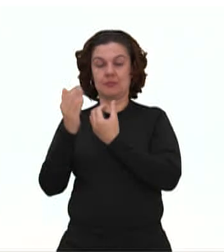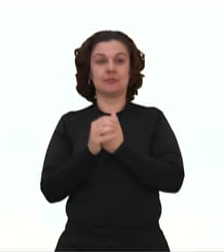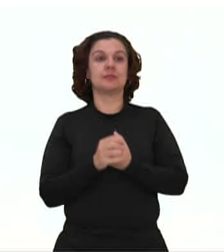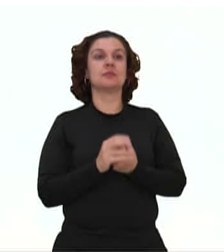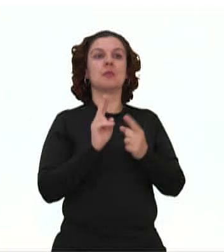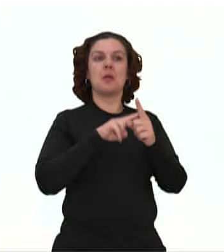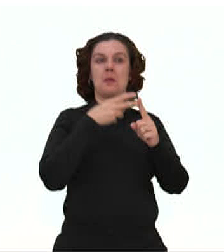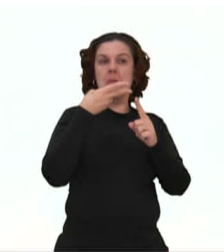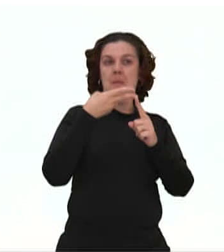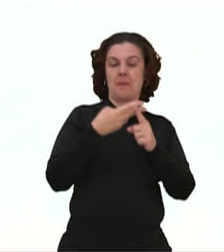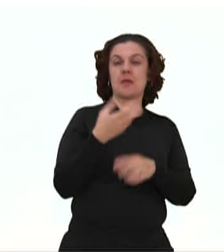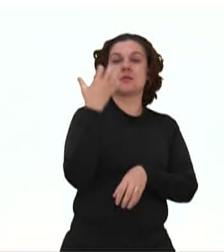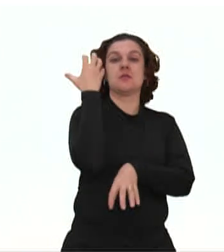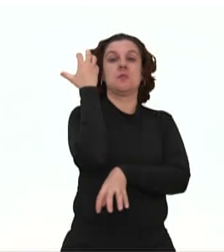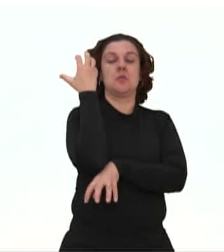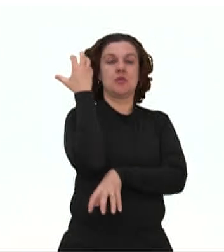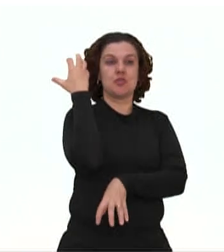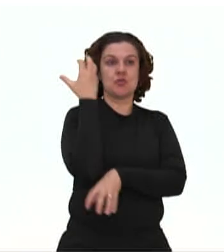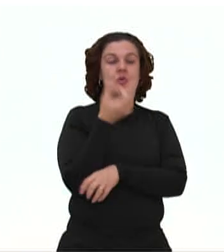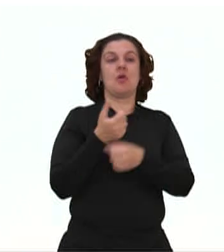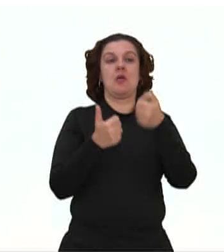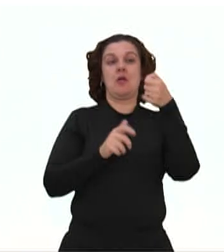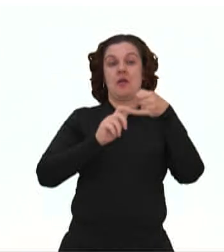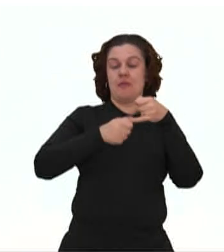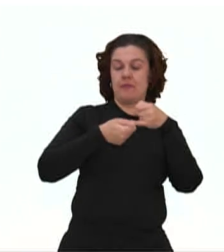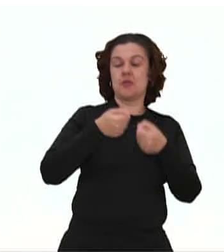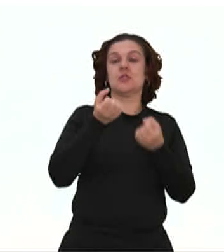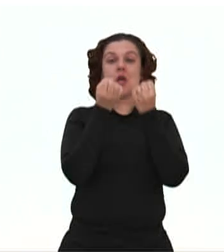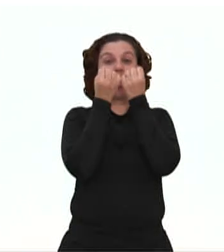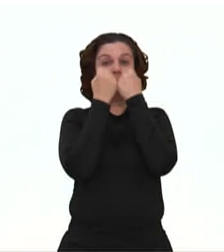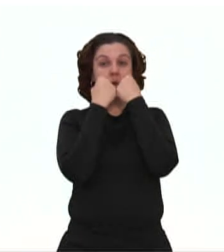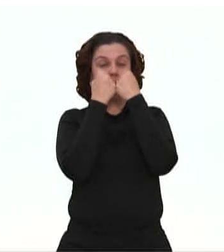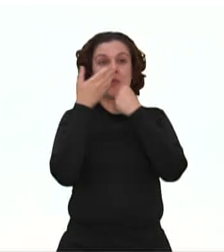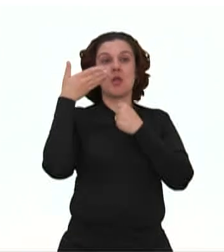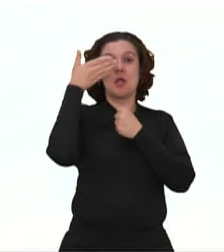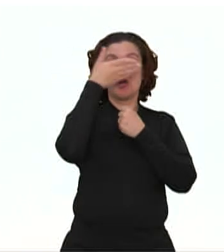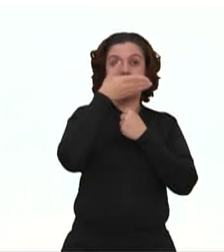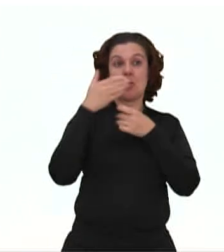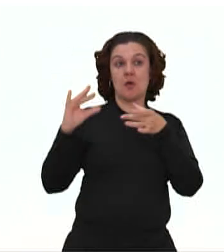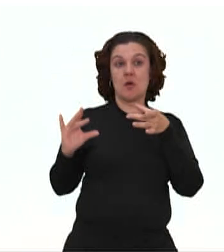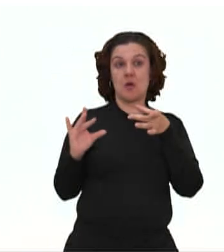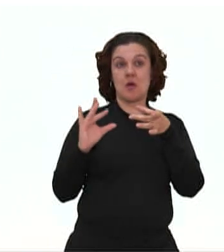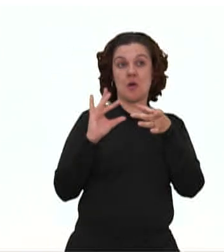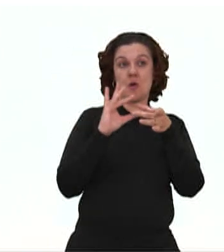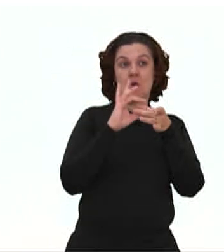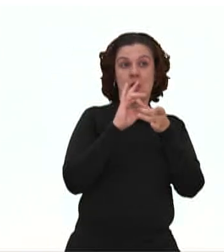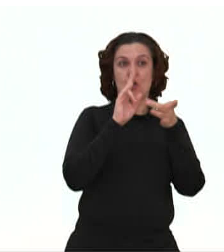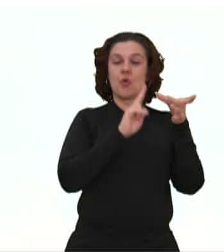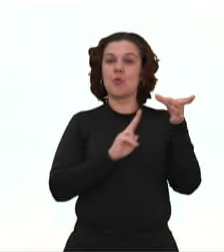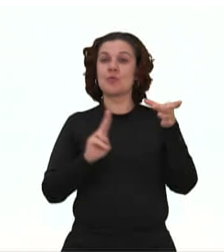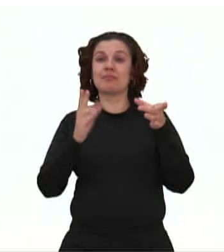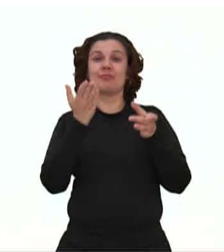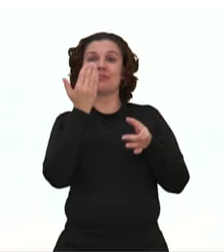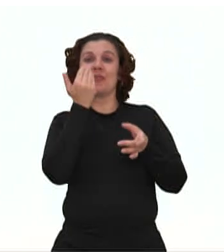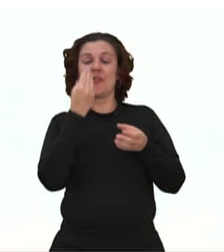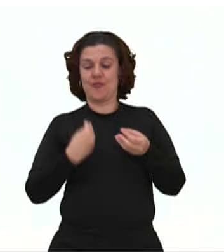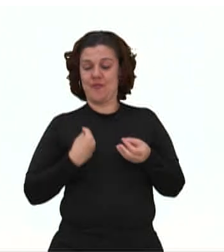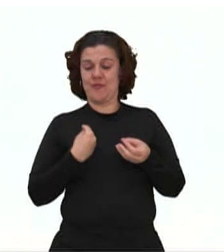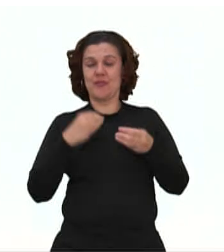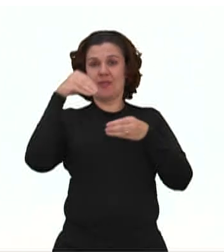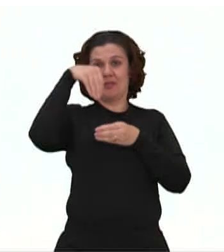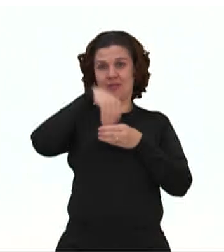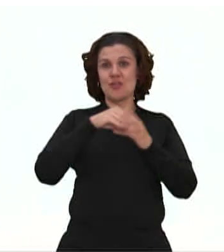disso, mandioca, feijão, milho, arroz eram muito ligados à subsistência,